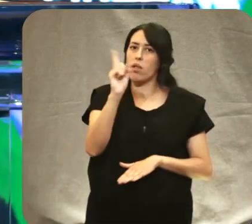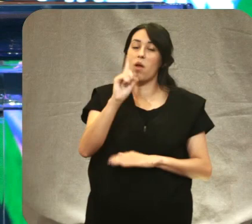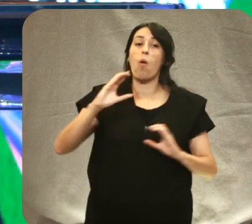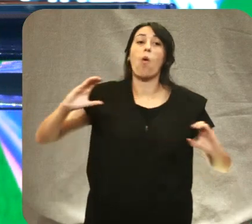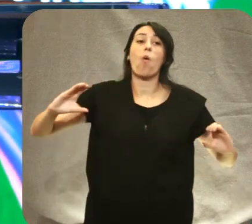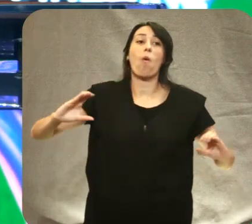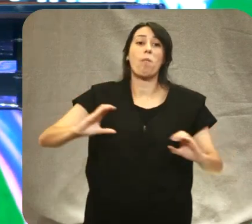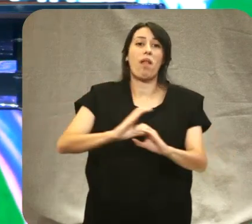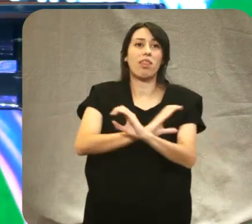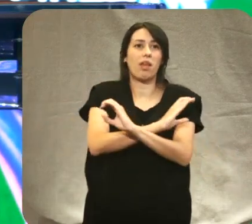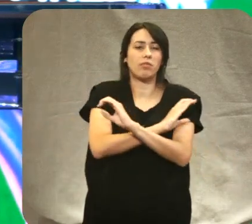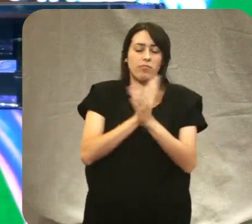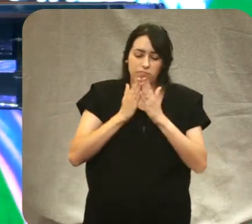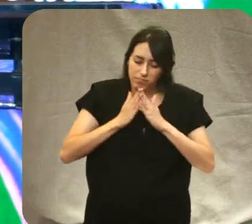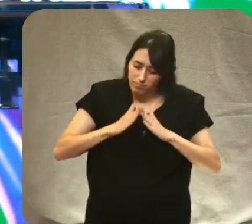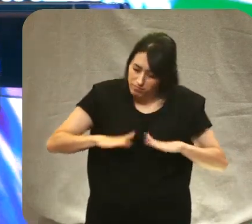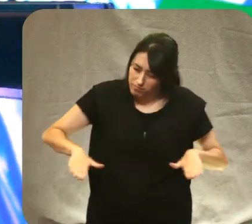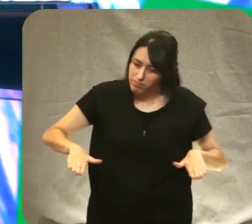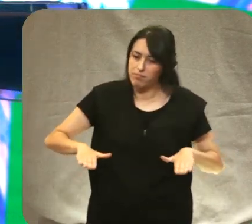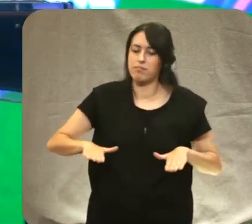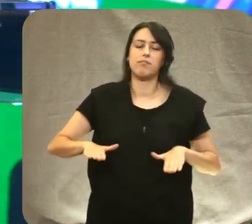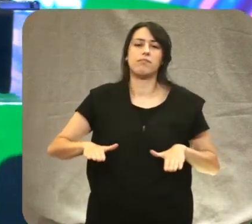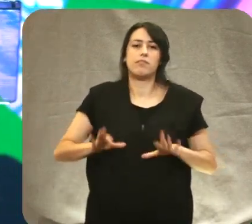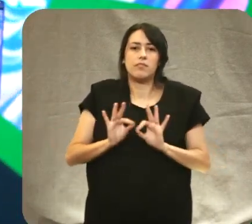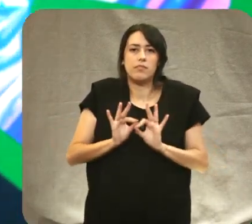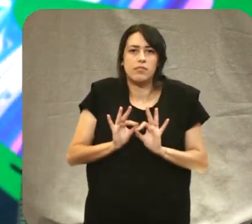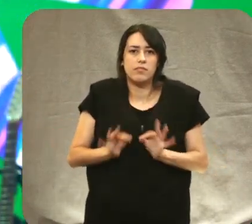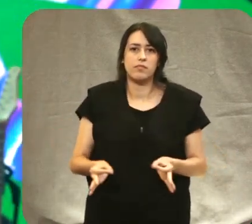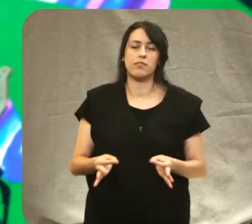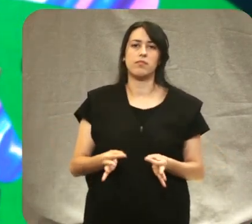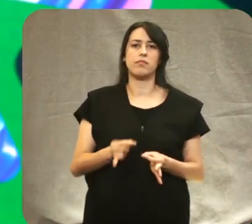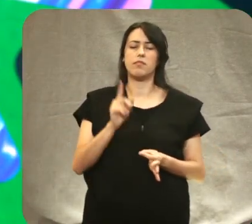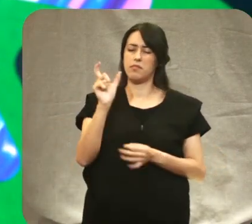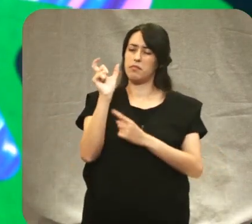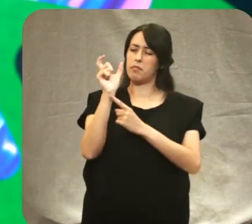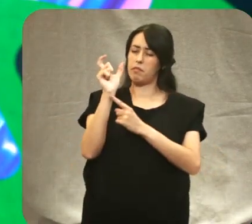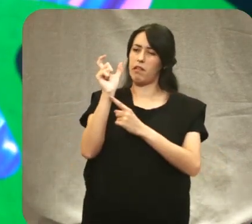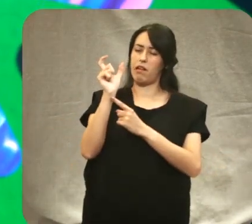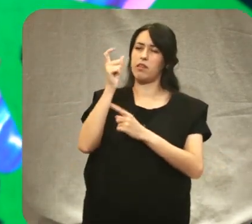completamente humilde. Essa palavra é muito interessante.